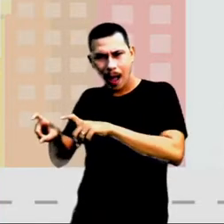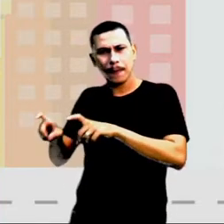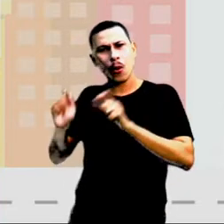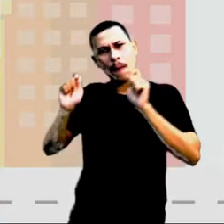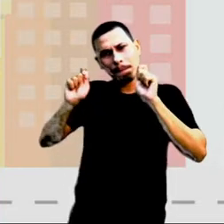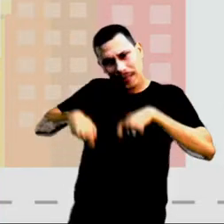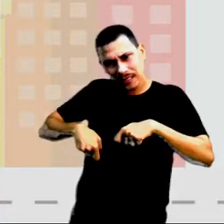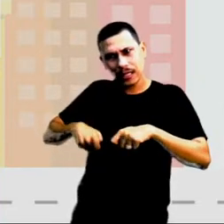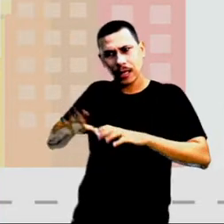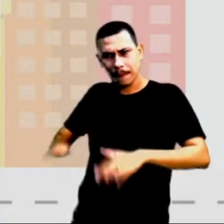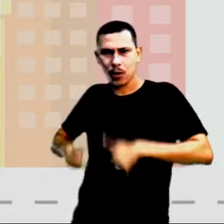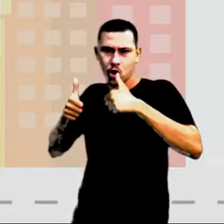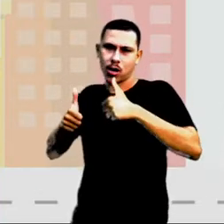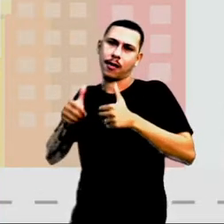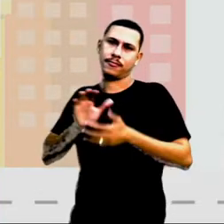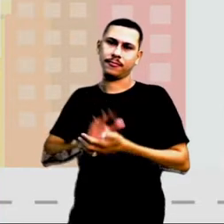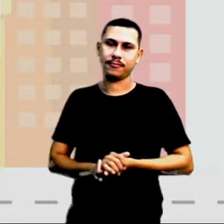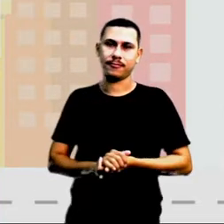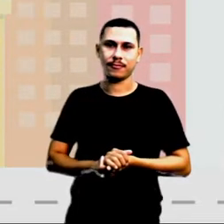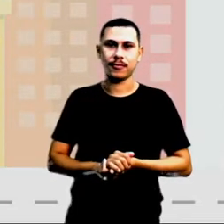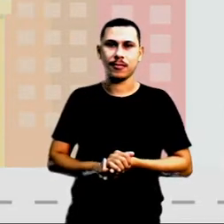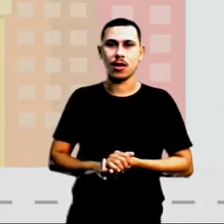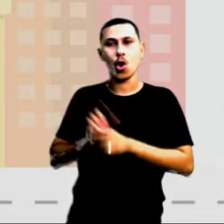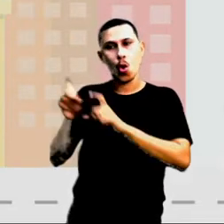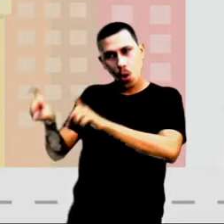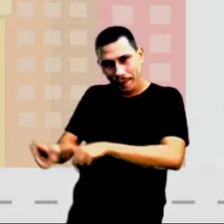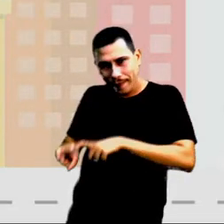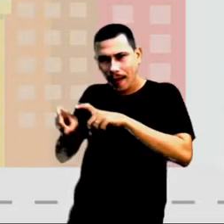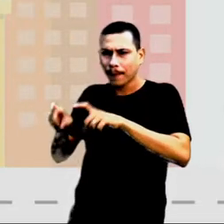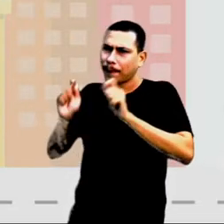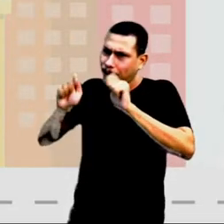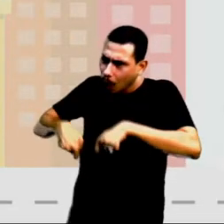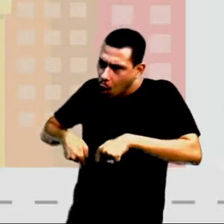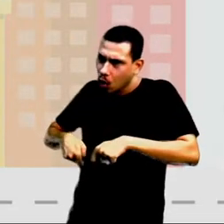a cidade precisou do campo e o campo teve que